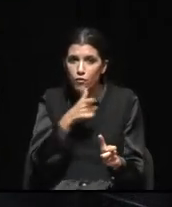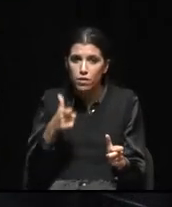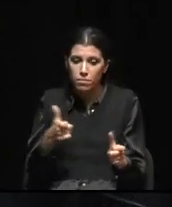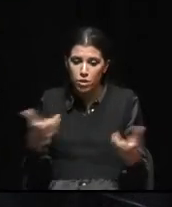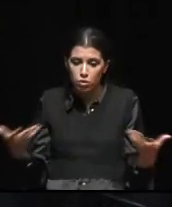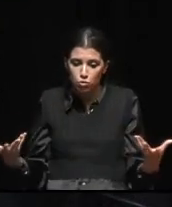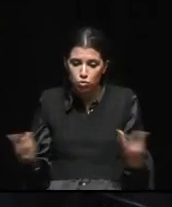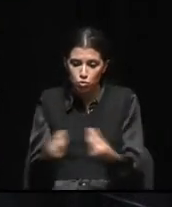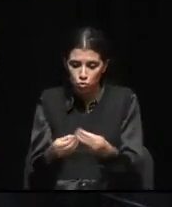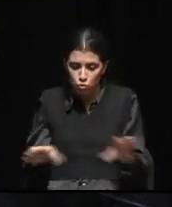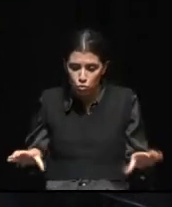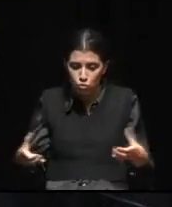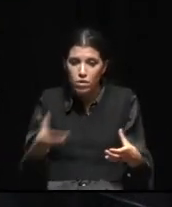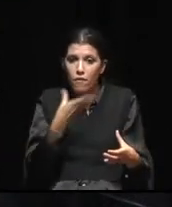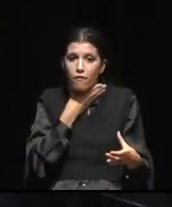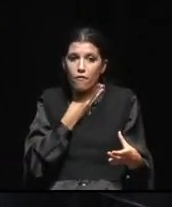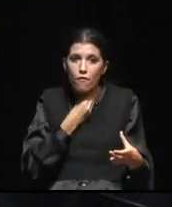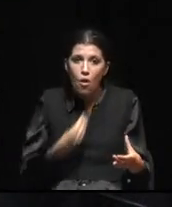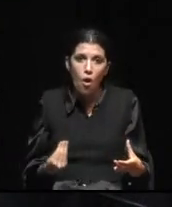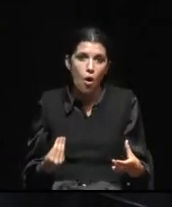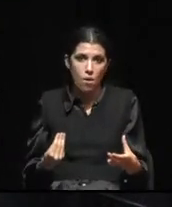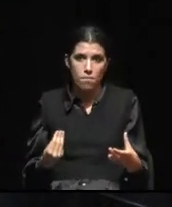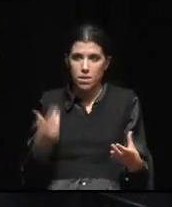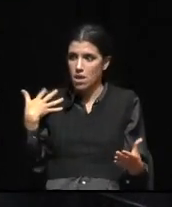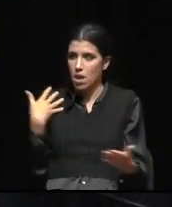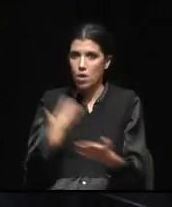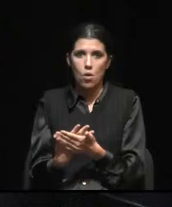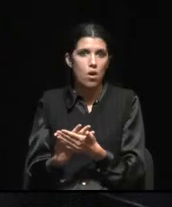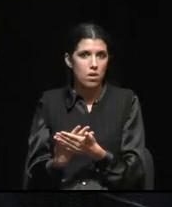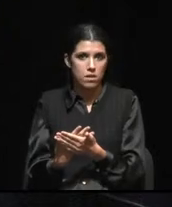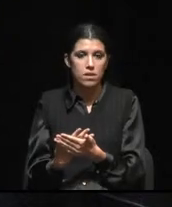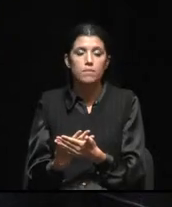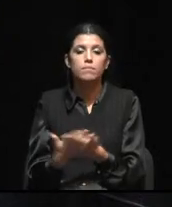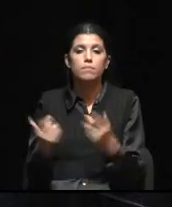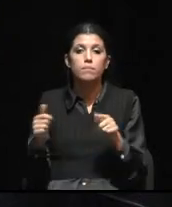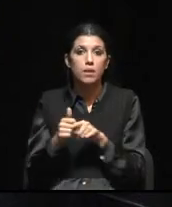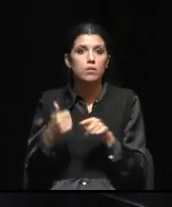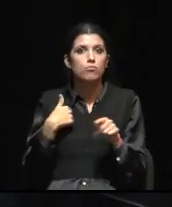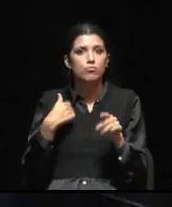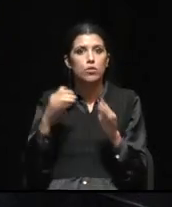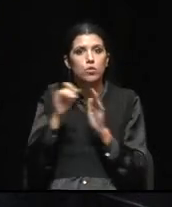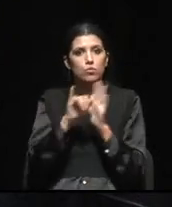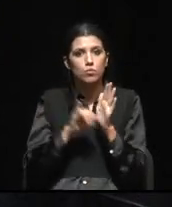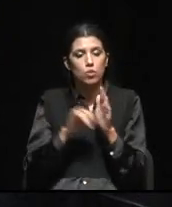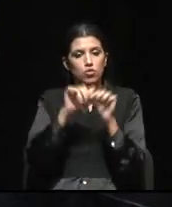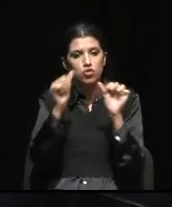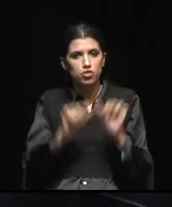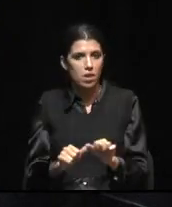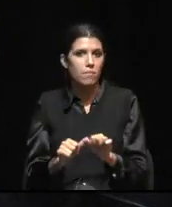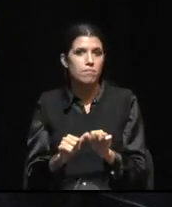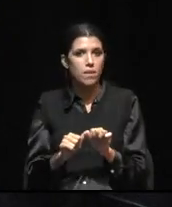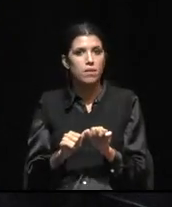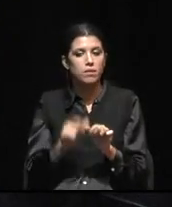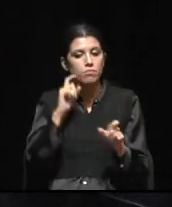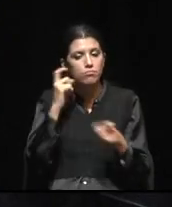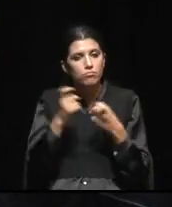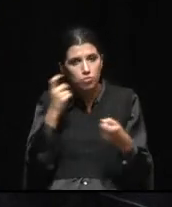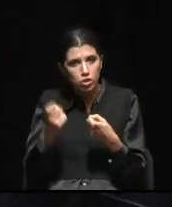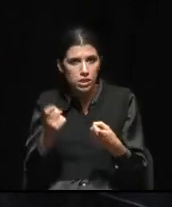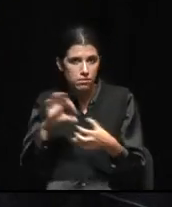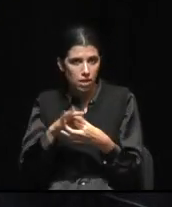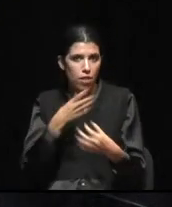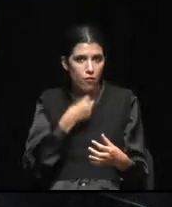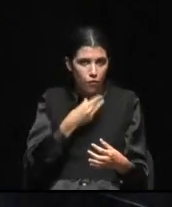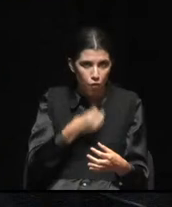catastrófica com fome de que há registos pelo integrated food classification System alguma vez em